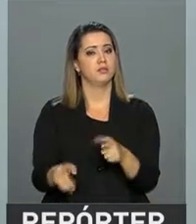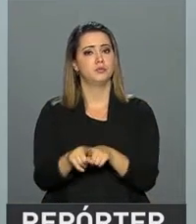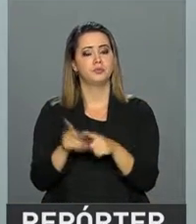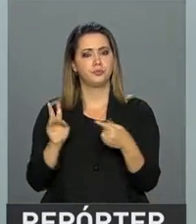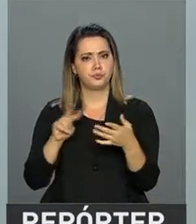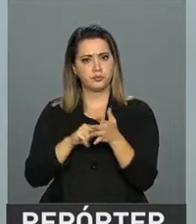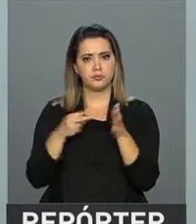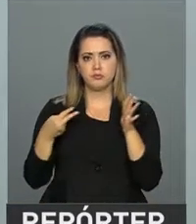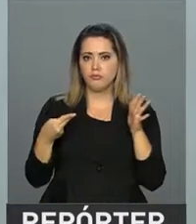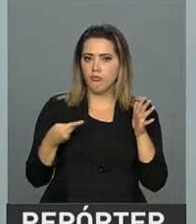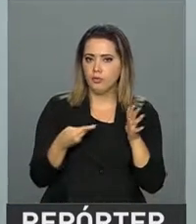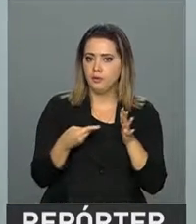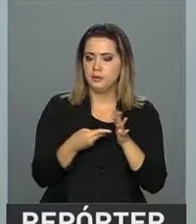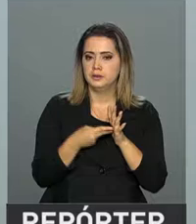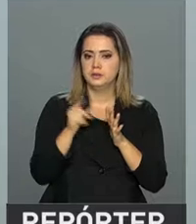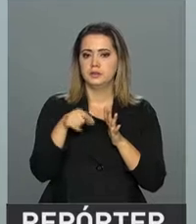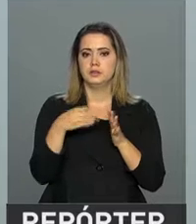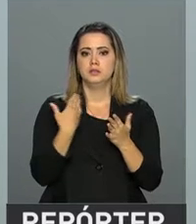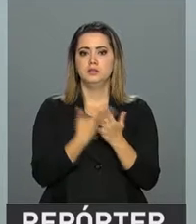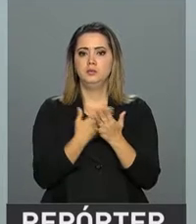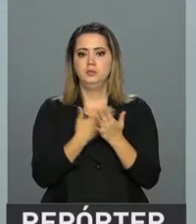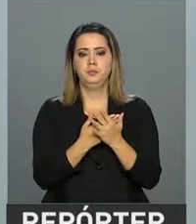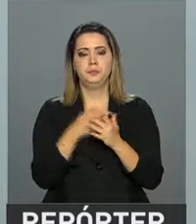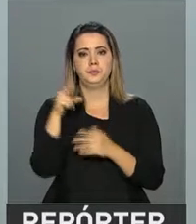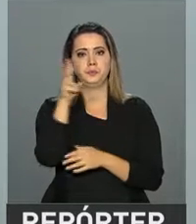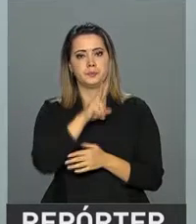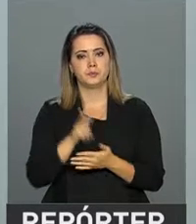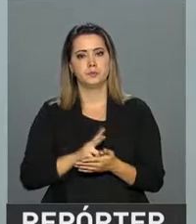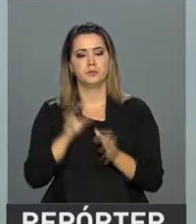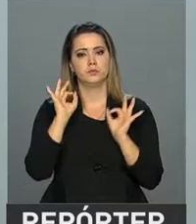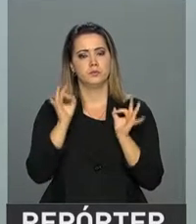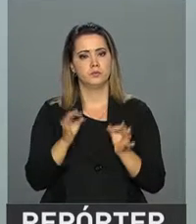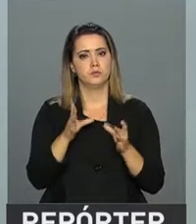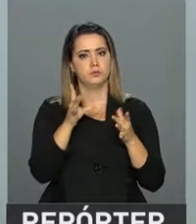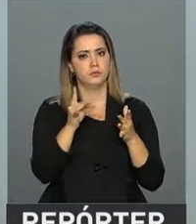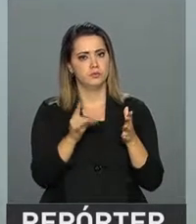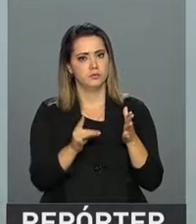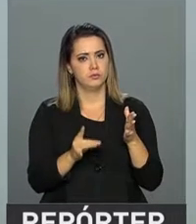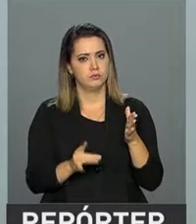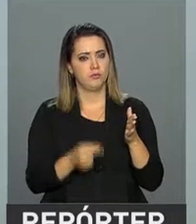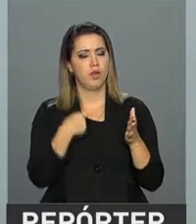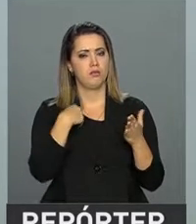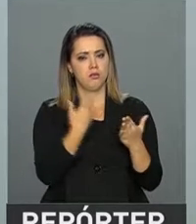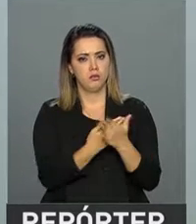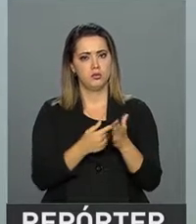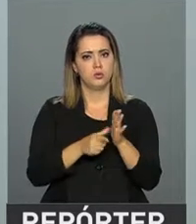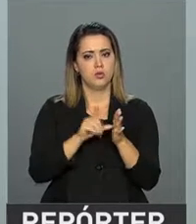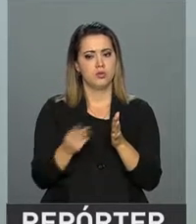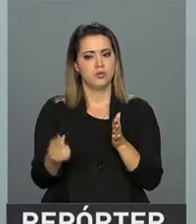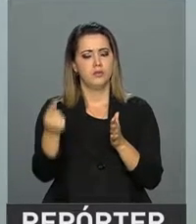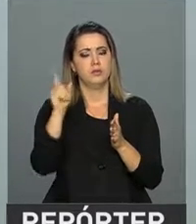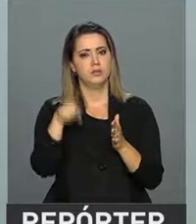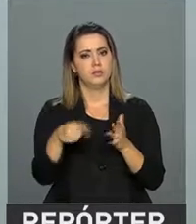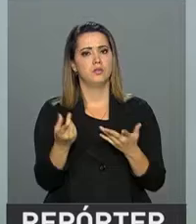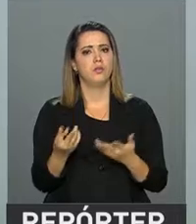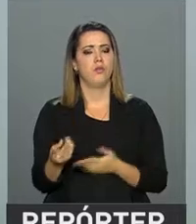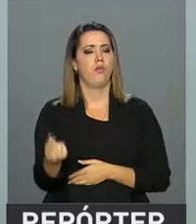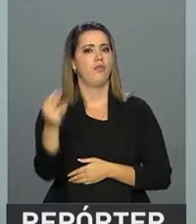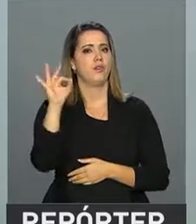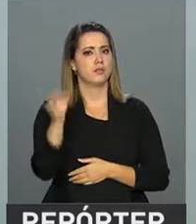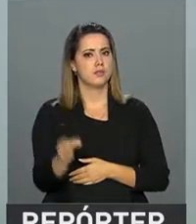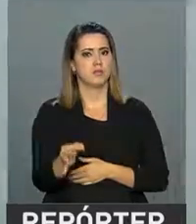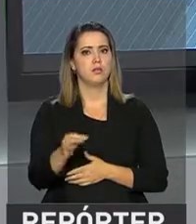correspondem a estudos e avaliações muito criteriosas e são consequentemente tarifas